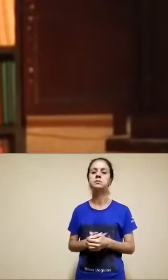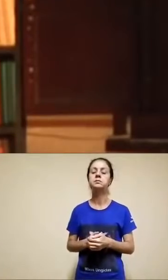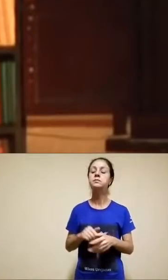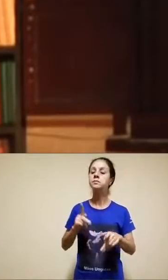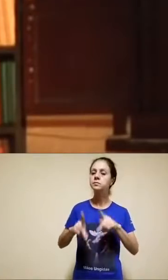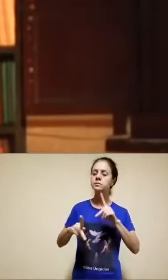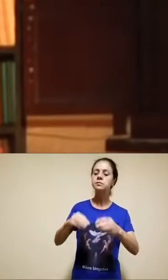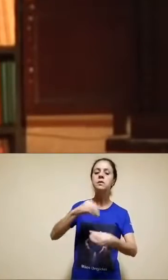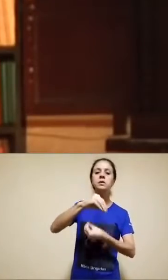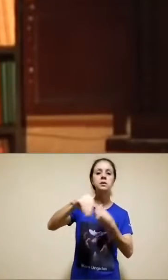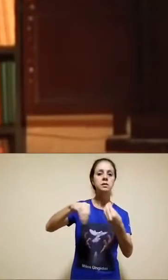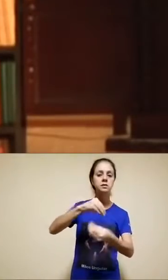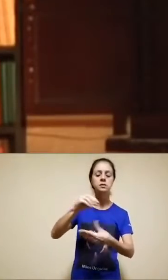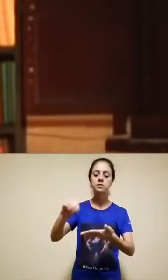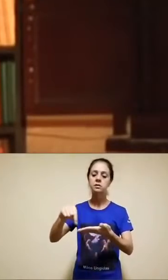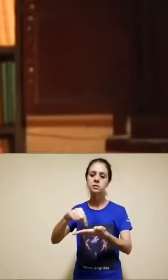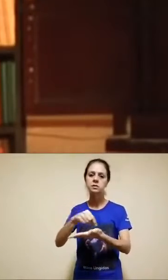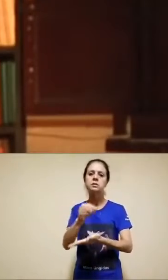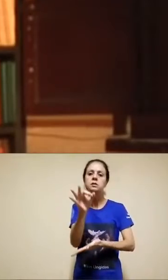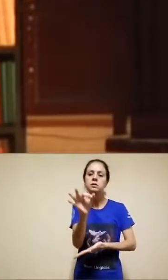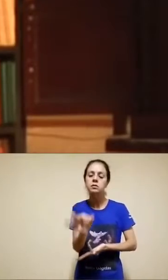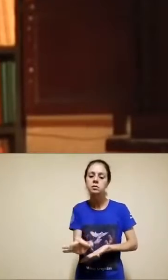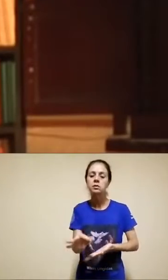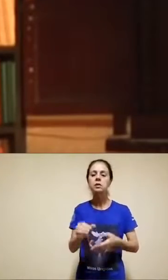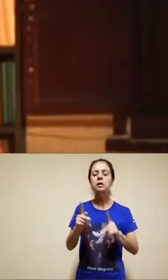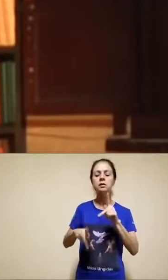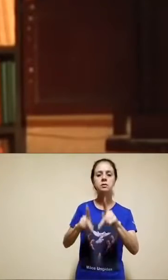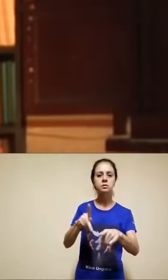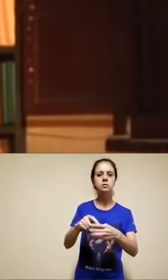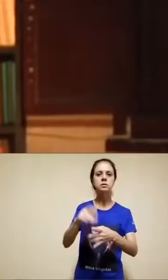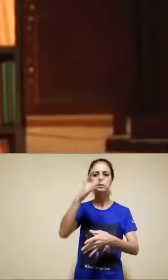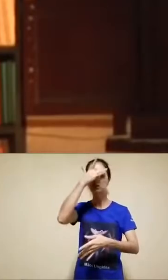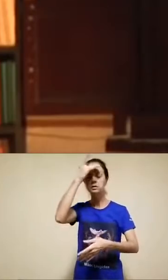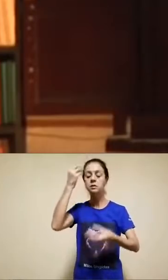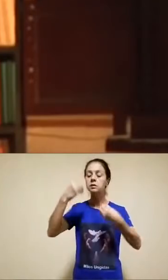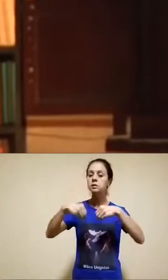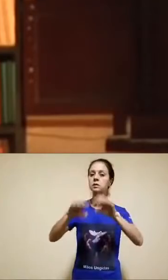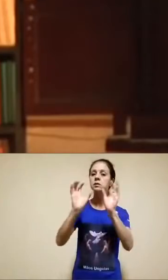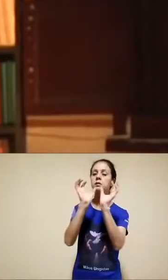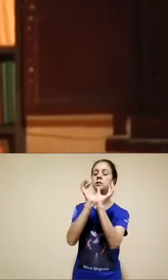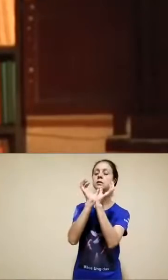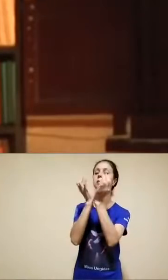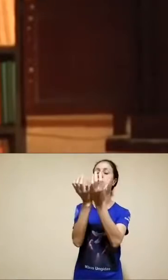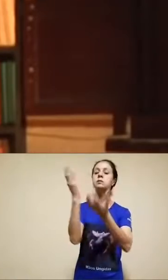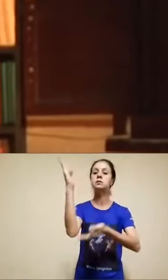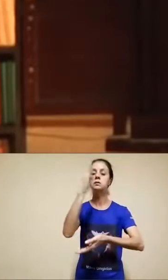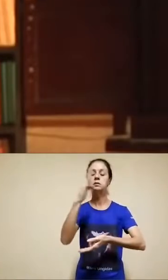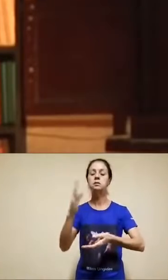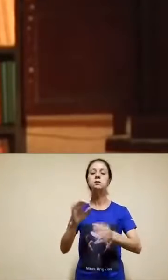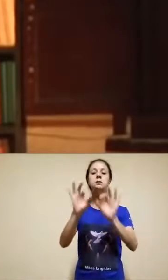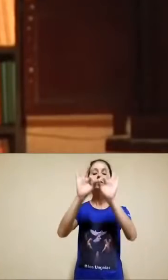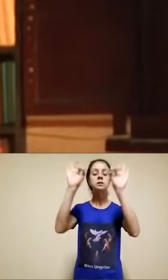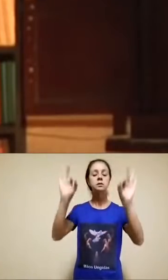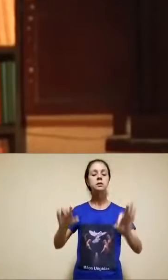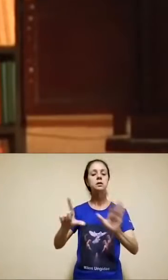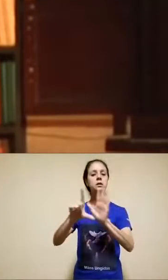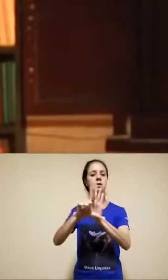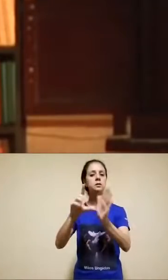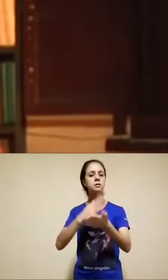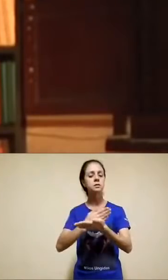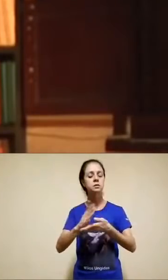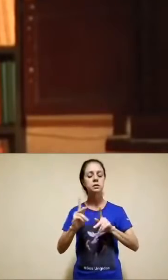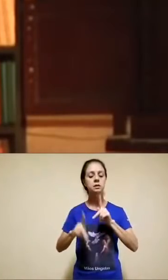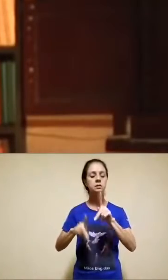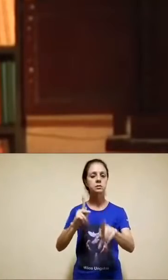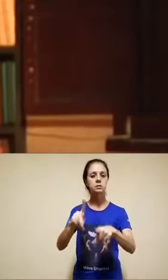povo, com o envolvimento do povo e com a assinatura efetiva do povo, a gente pode levar para o Congresso Nacional esse projeto